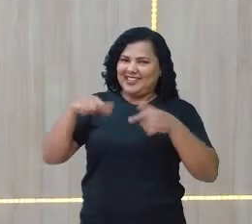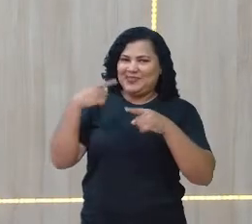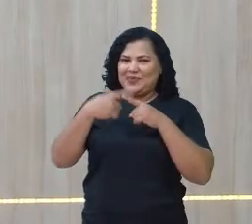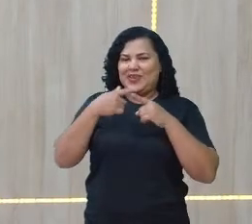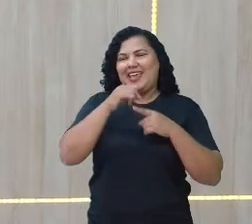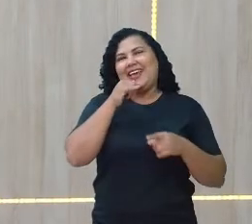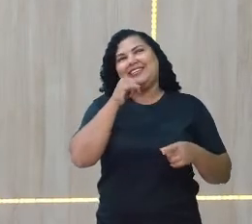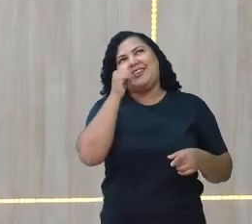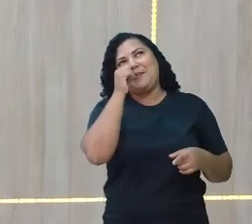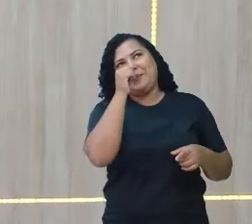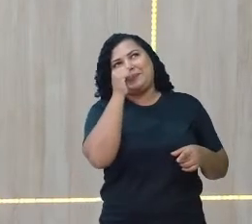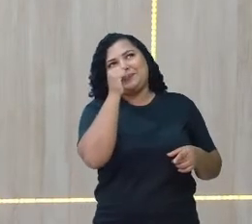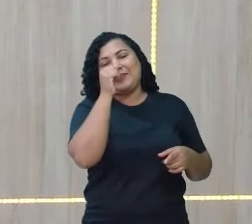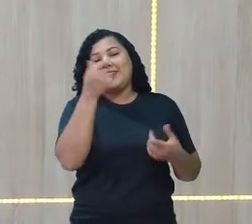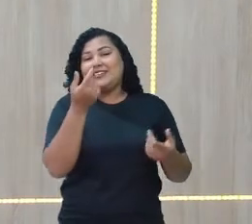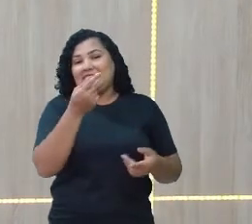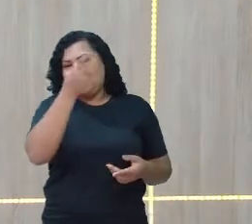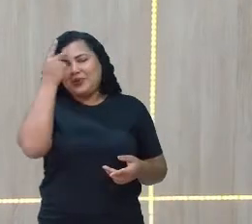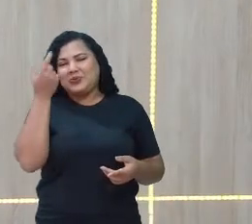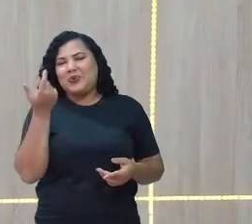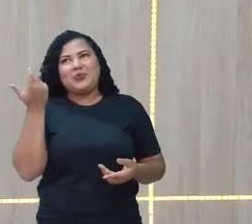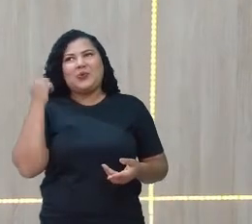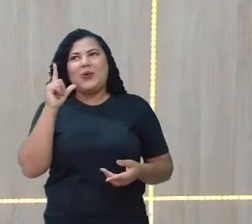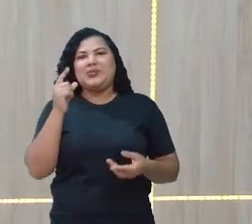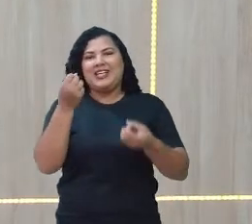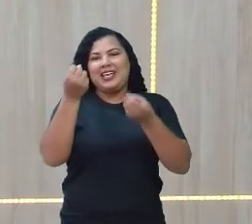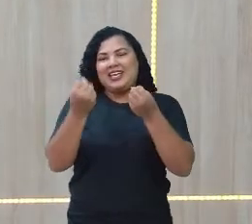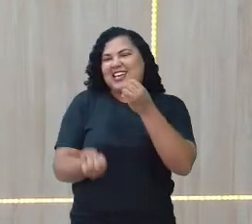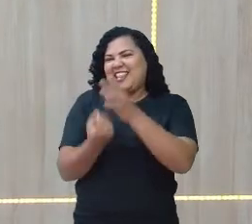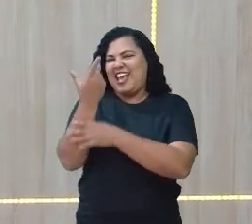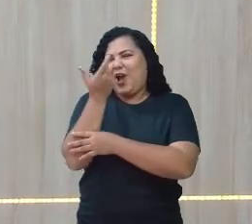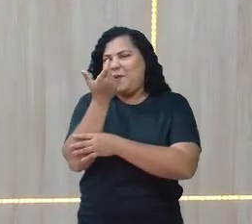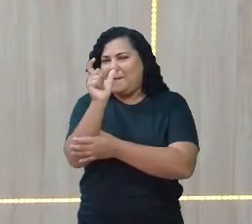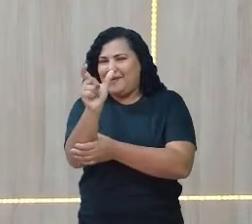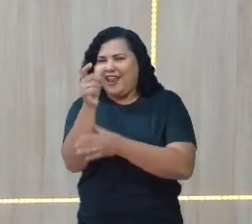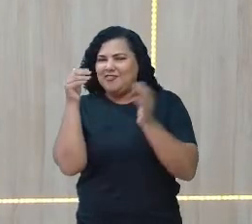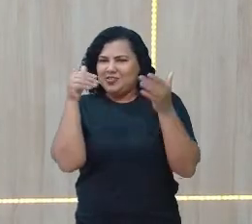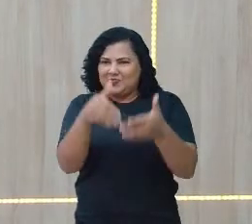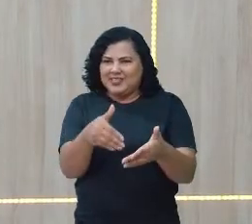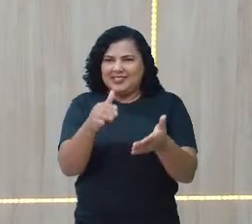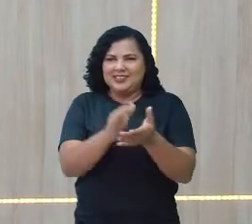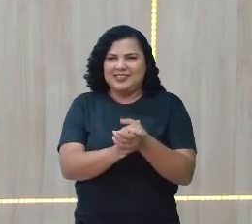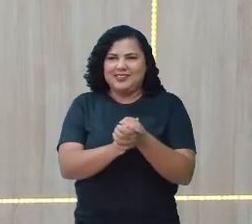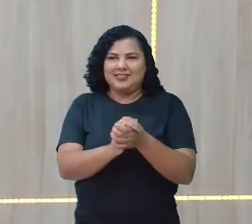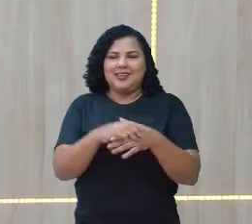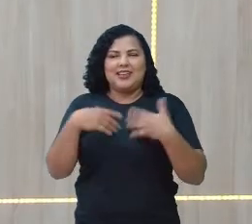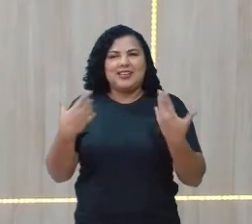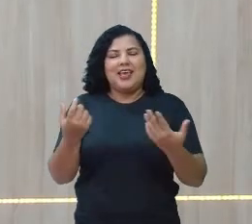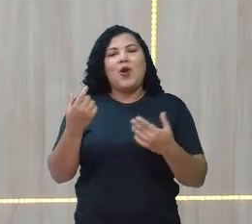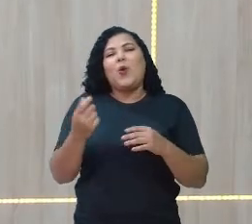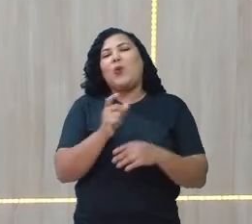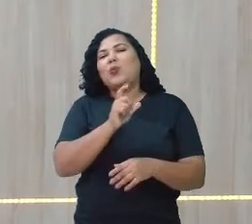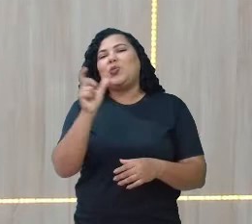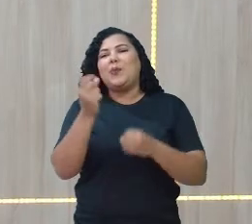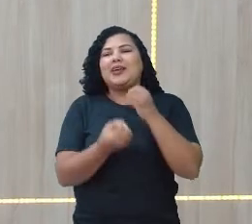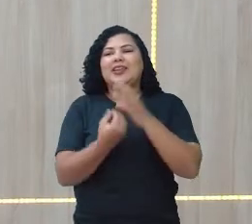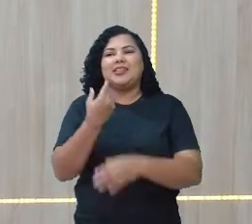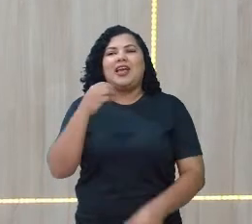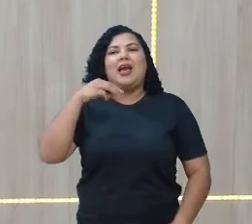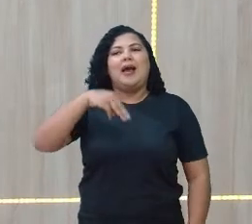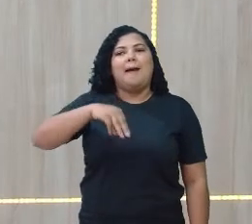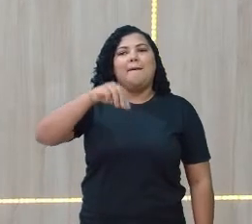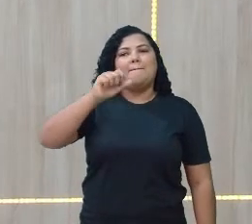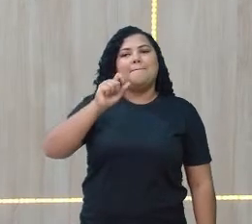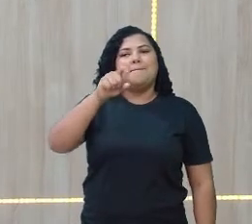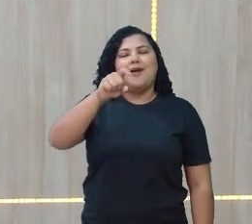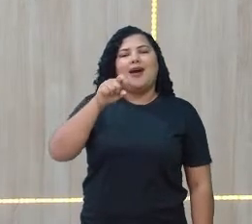dizer um nome específico lá, né, ela vai inventar o seu. Então, o Marchambomba veio de Machine Pump, que era justamente o nome da máquina,